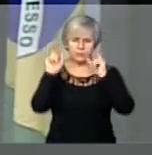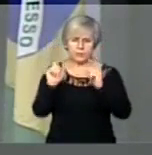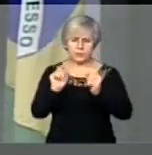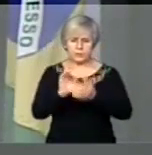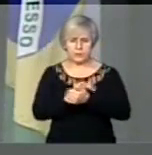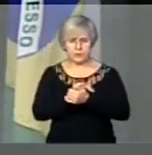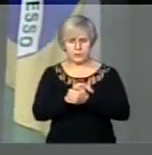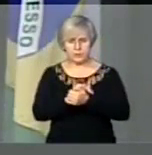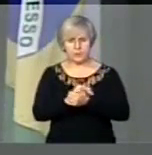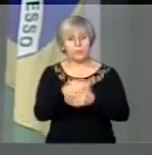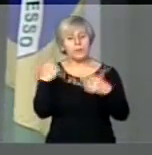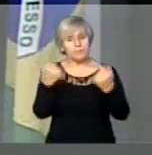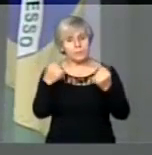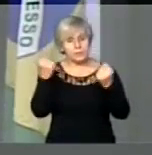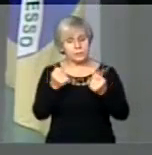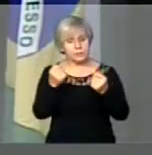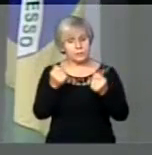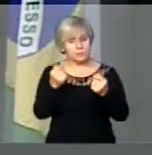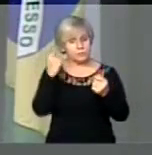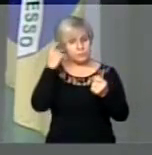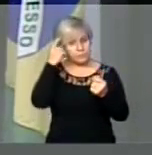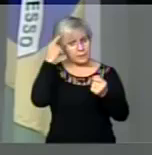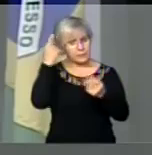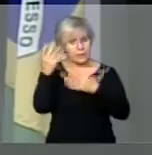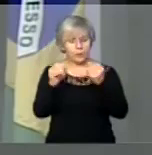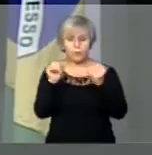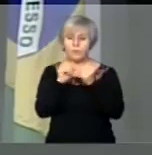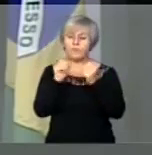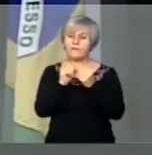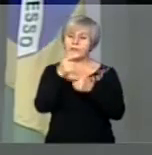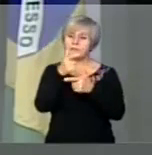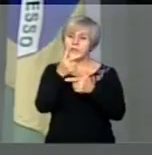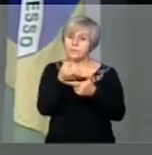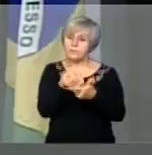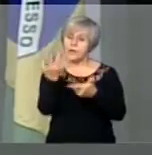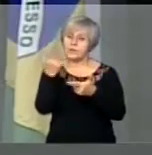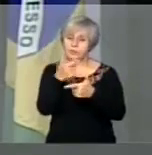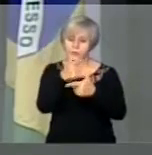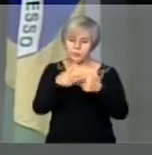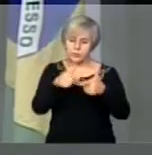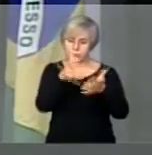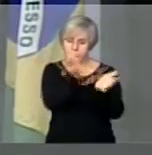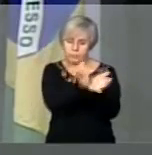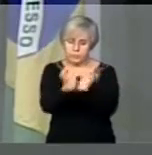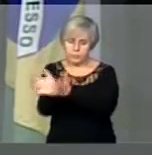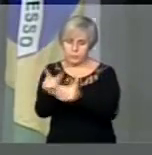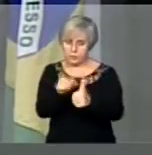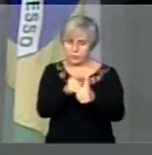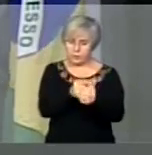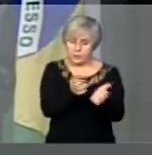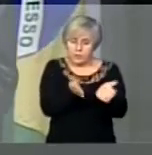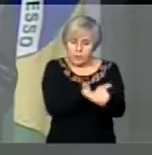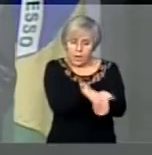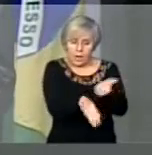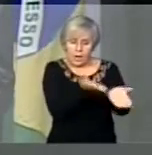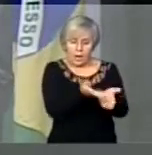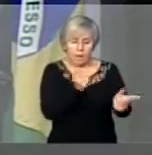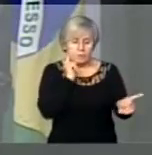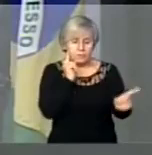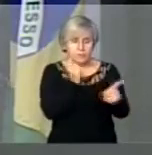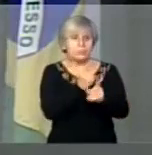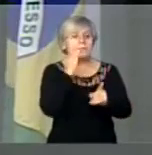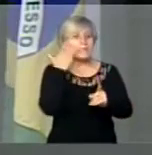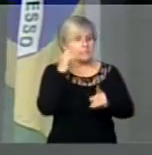nós precisamos dividir as ações. Uma entre atender, reconhecer os nossos